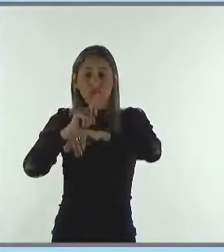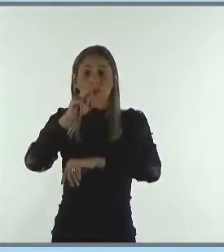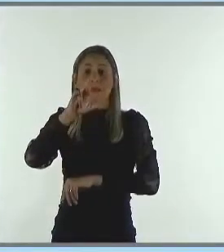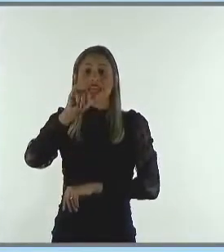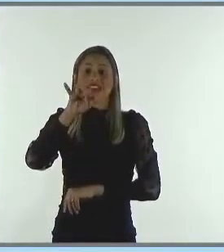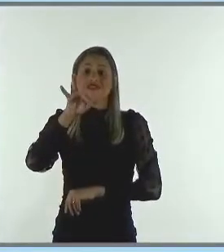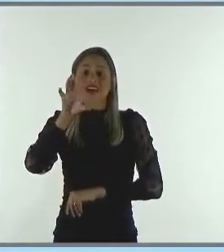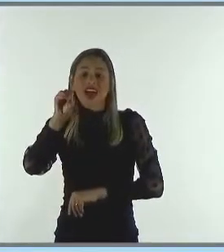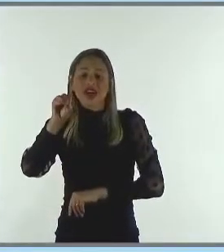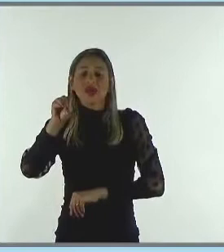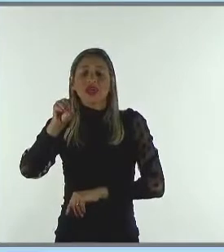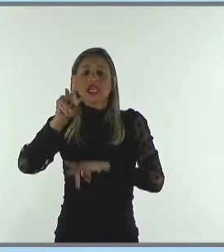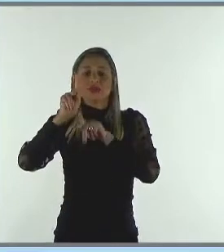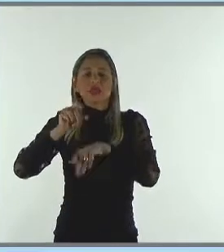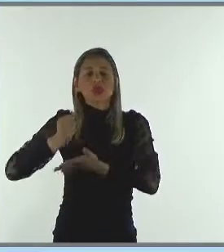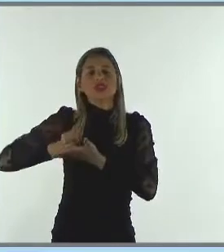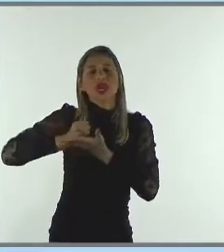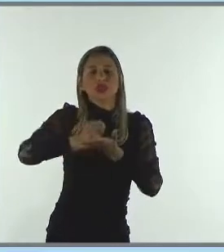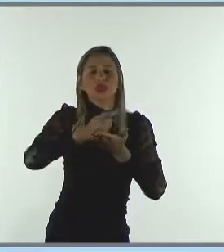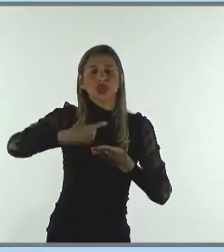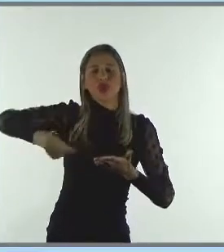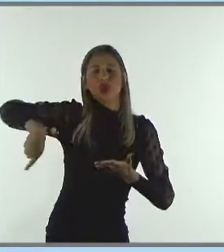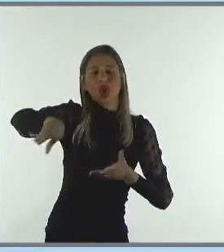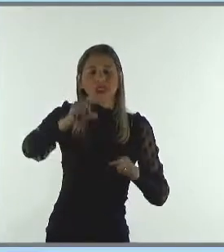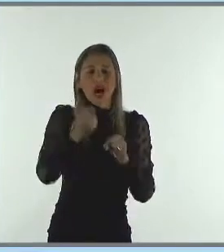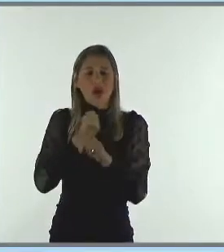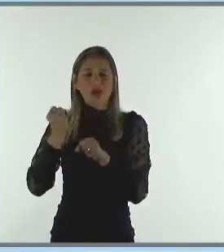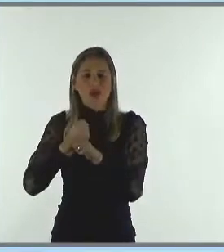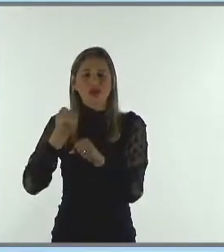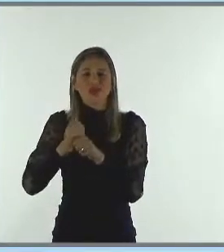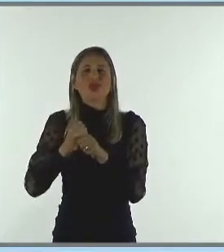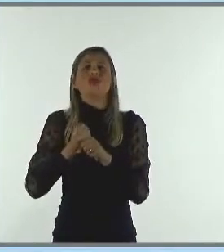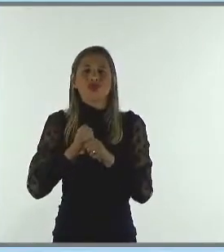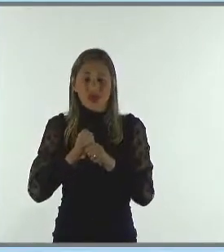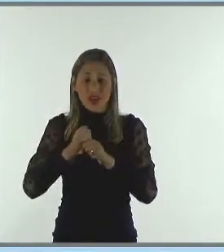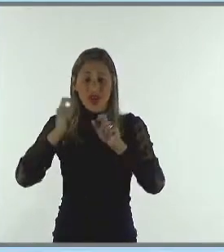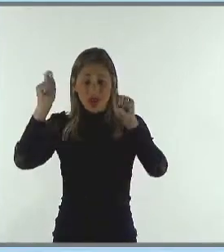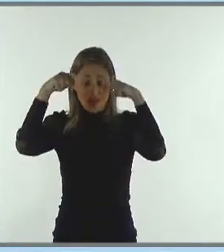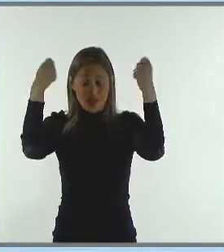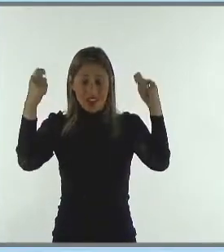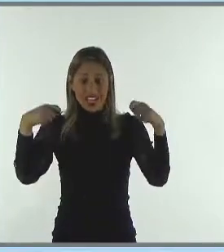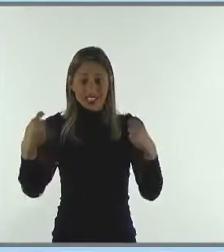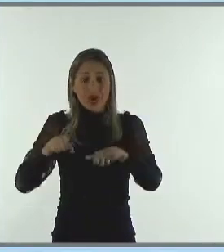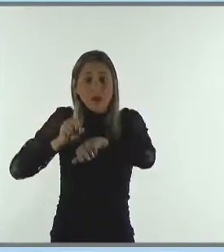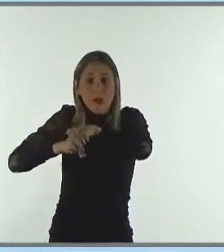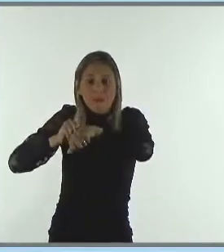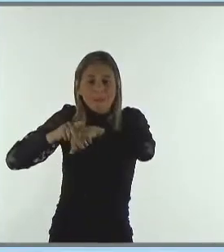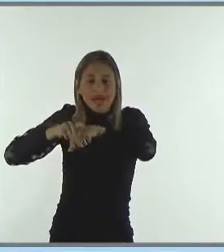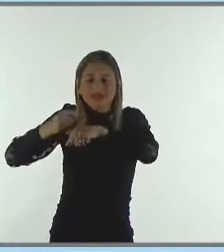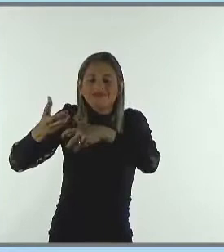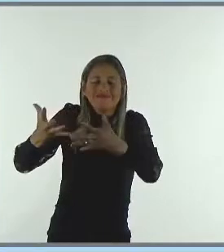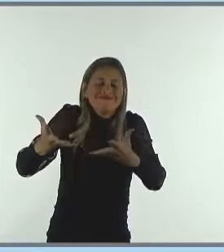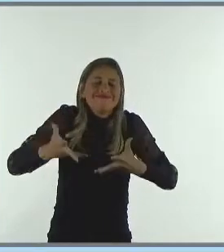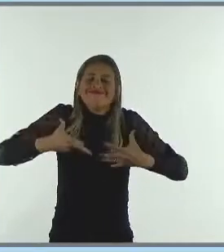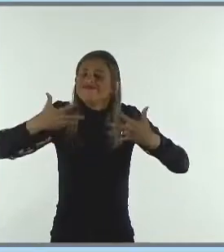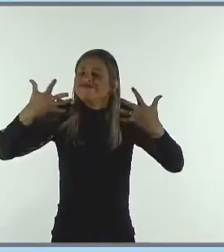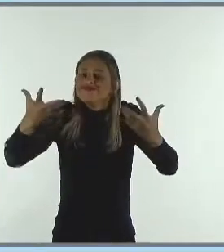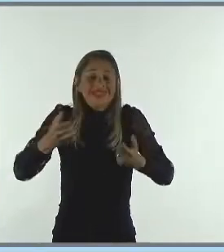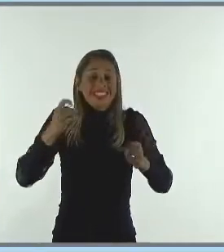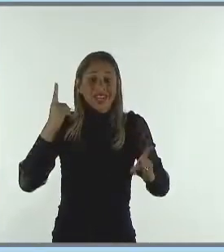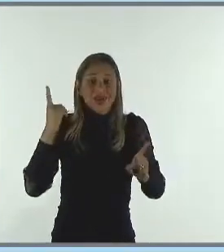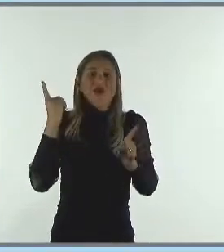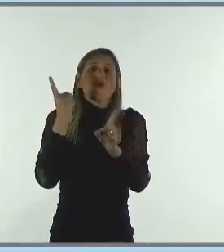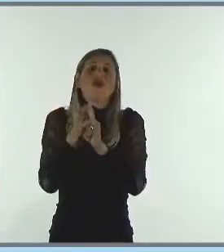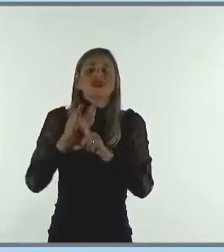as pessoas que ajudam a gente a construir o festival, que é um momento de confluência, que é um momento de encontro,